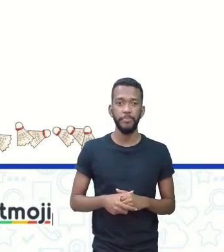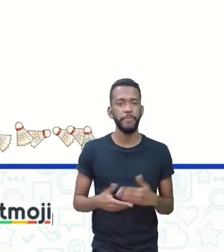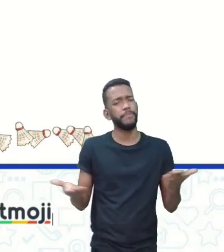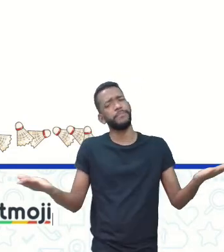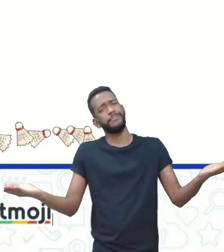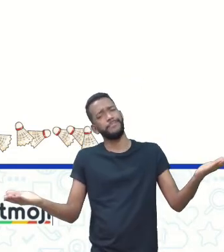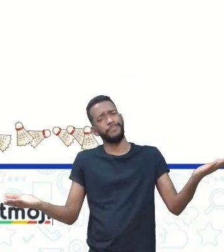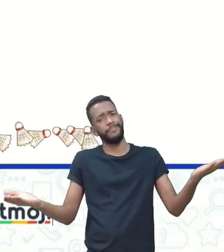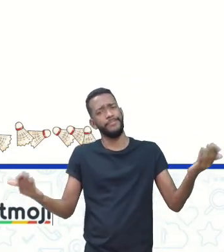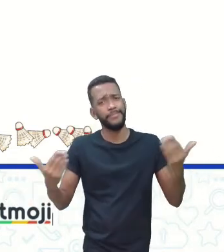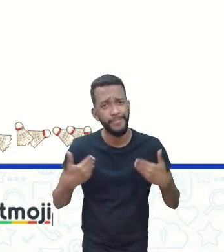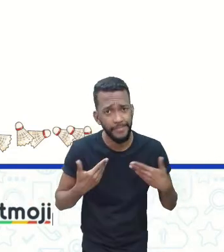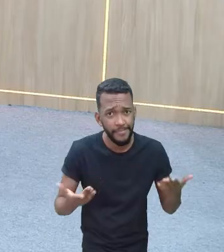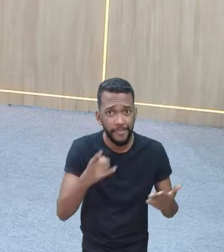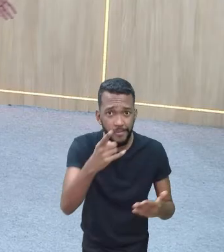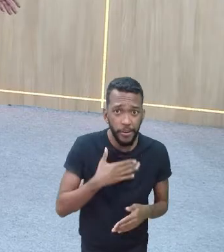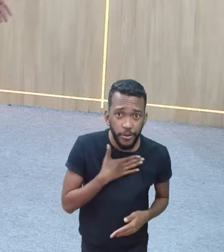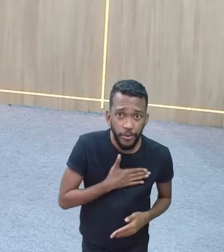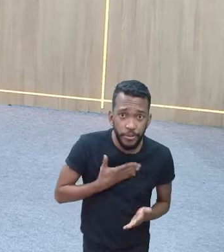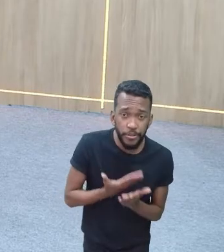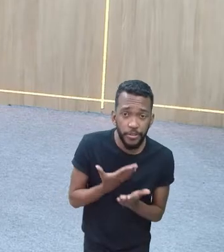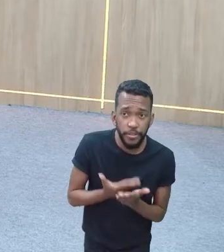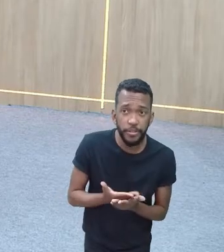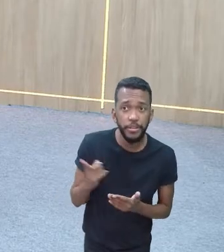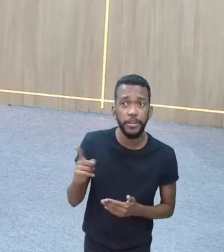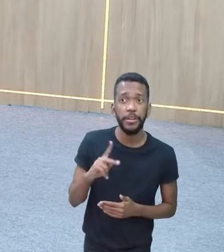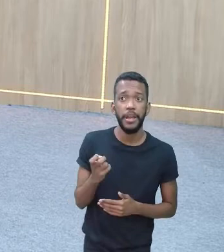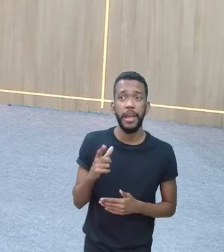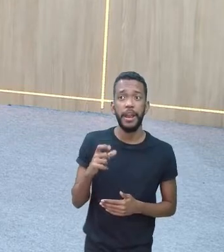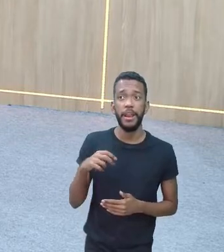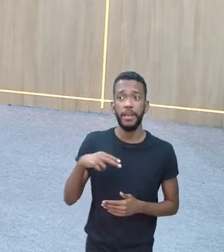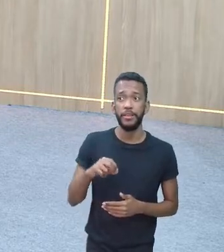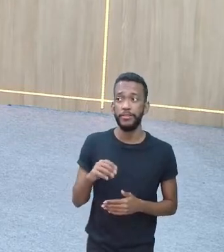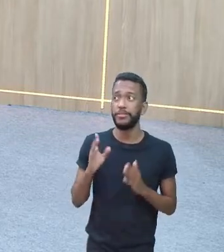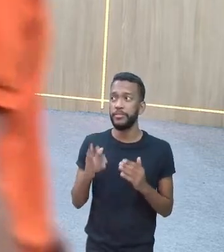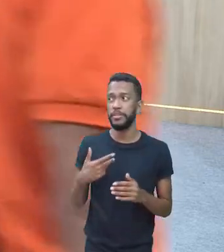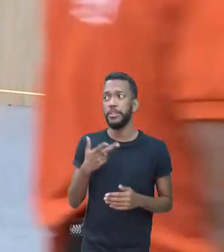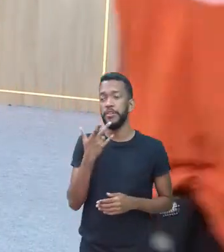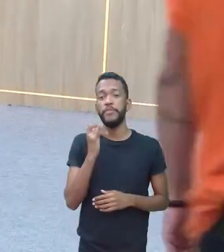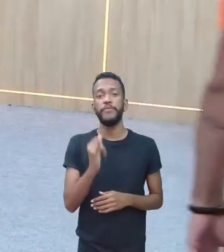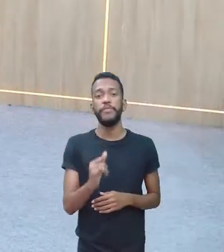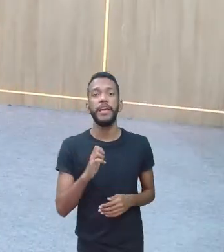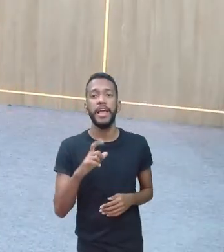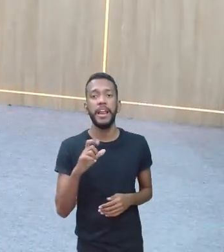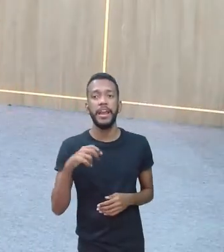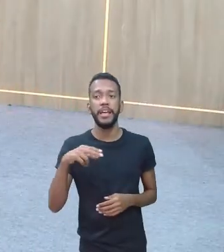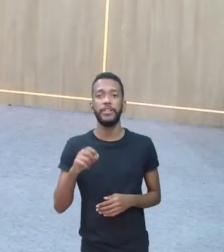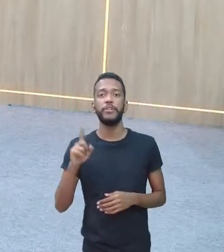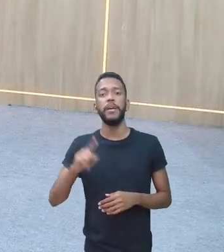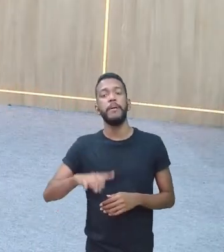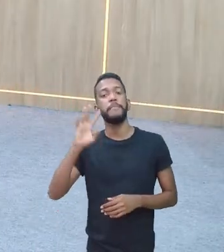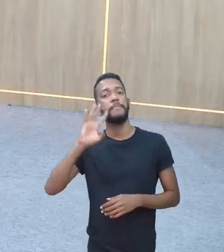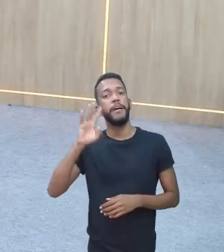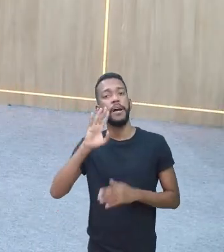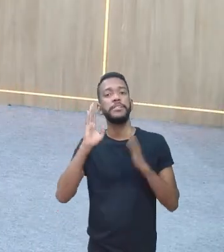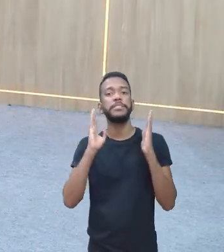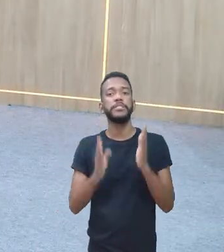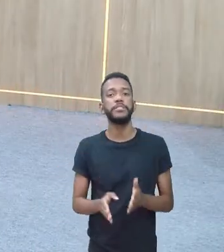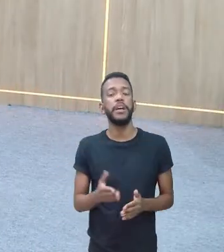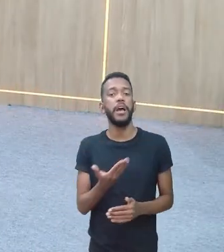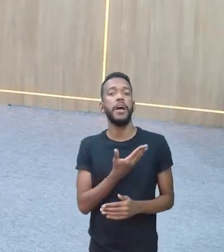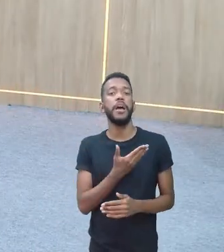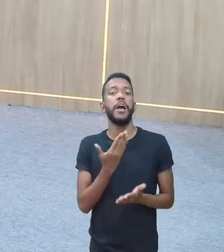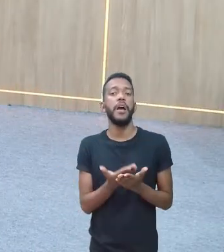Fala, minha bem. Se gostasse da aula de Heleno, eu disse, a aula de Heleno é massa, né? A aula de